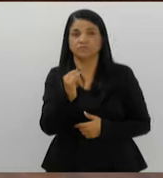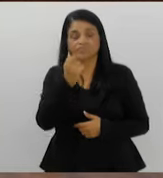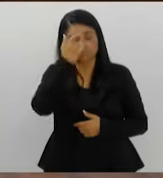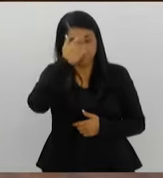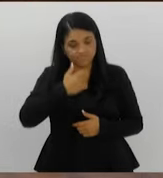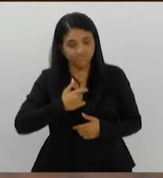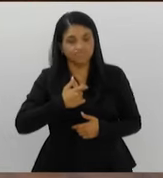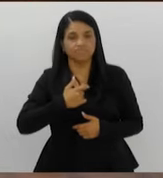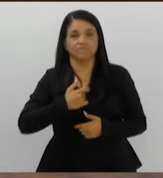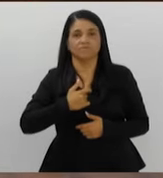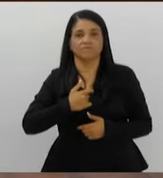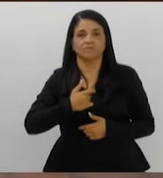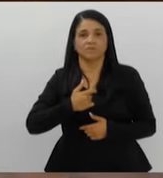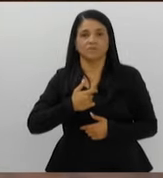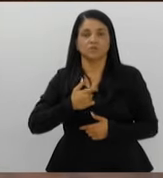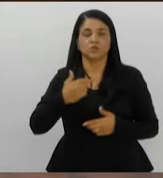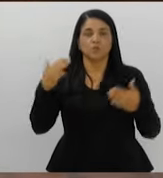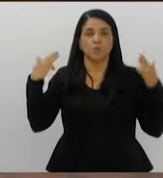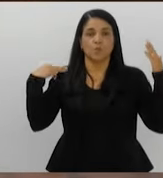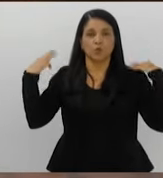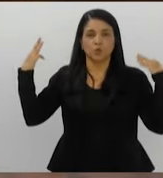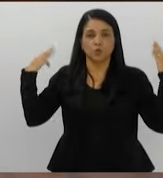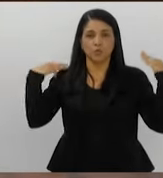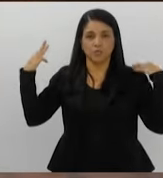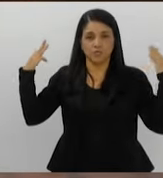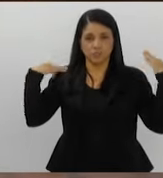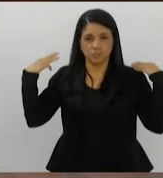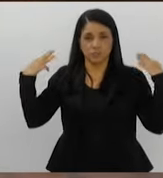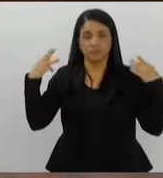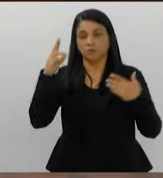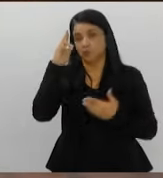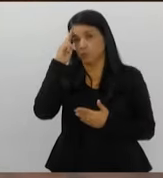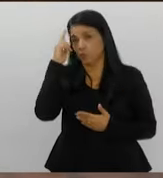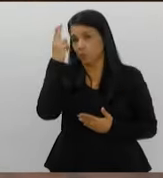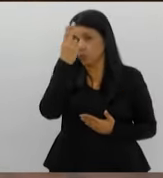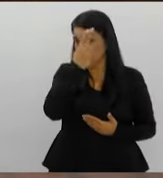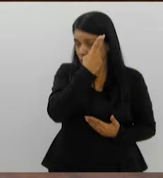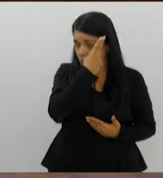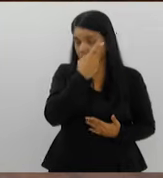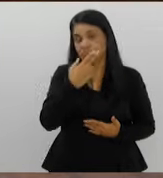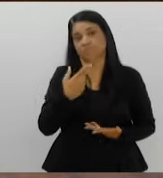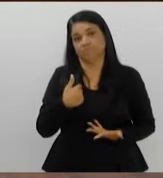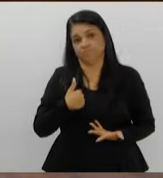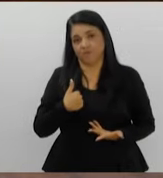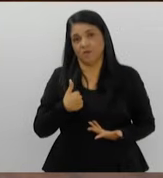lugar de um motorista do transporte alternativo, com muito orgulho.